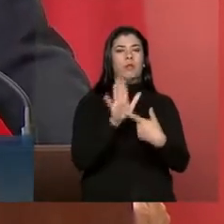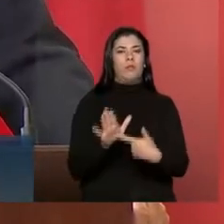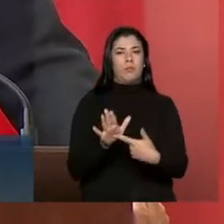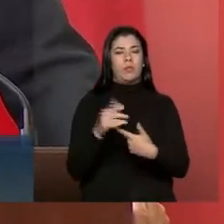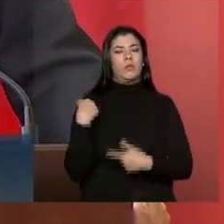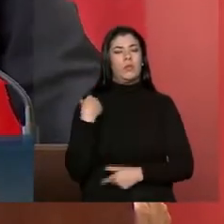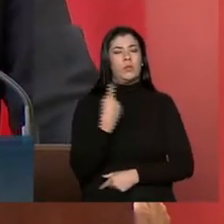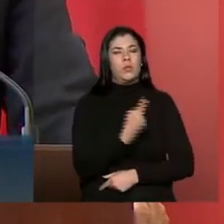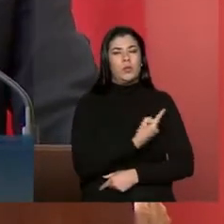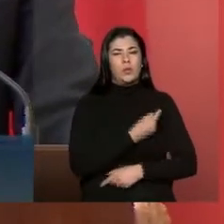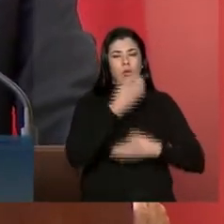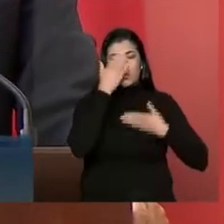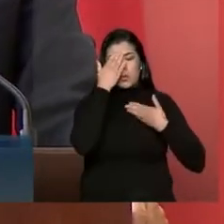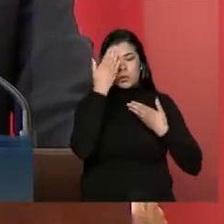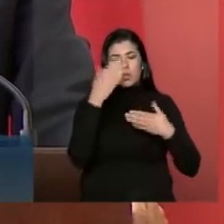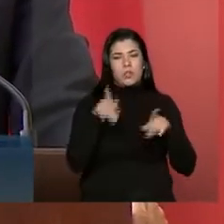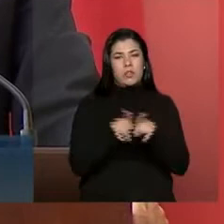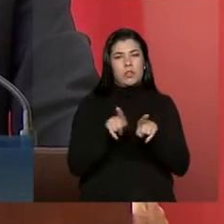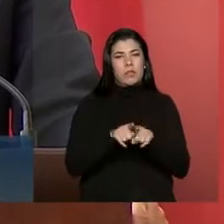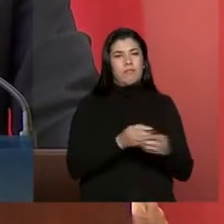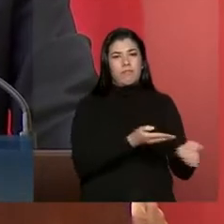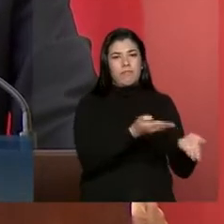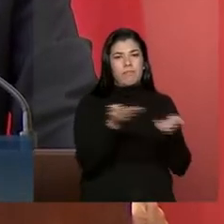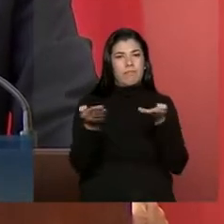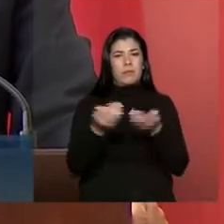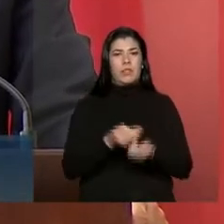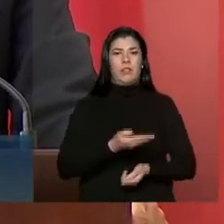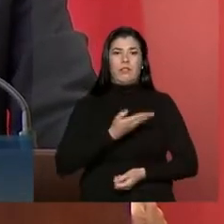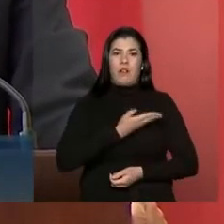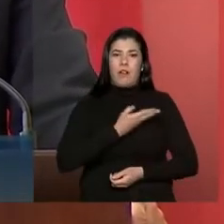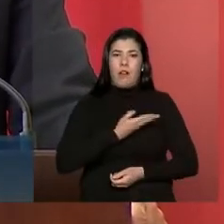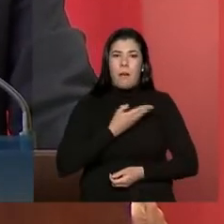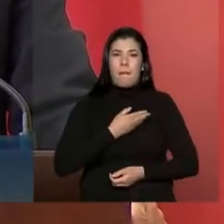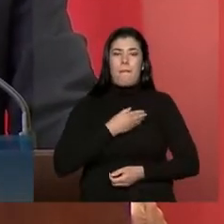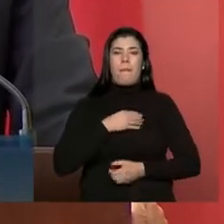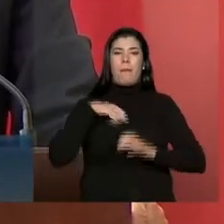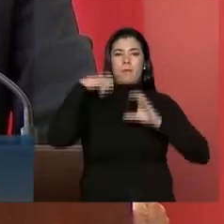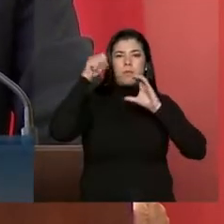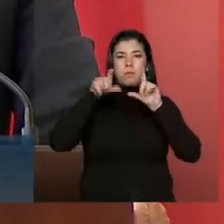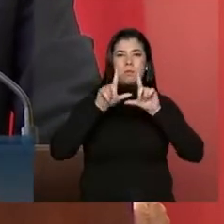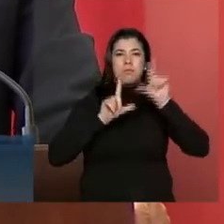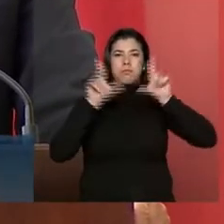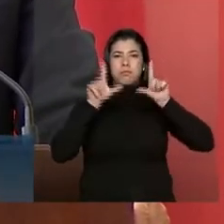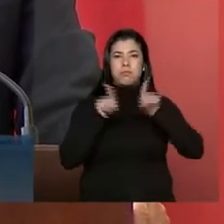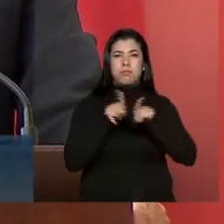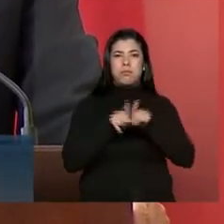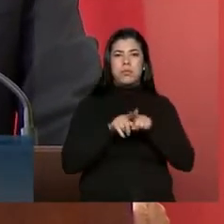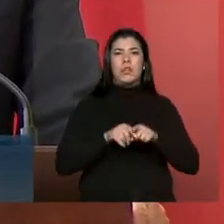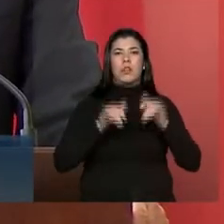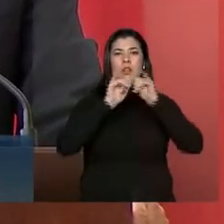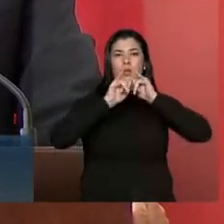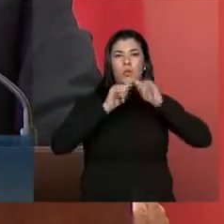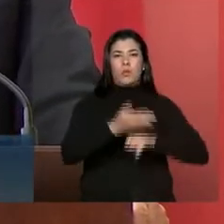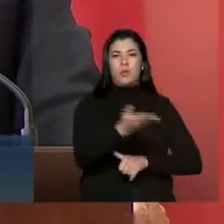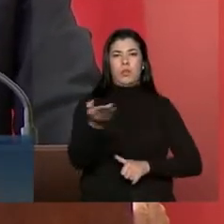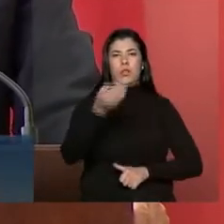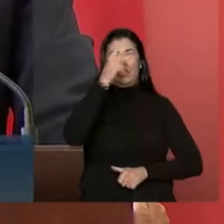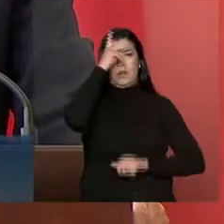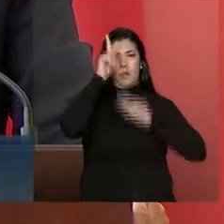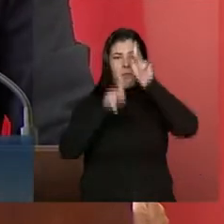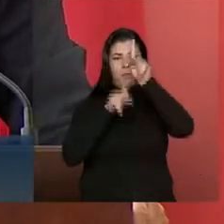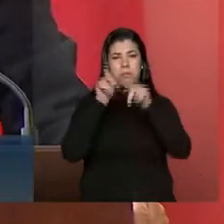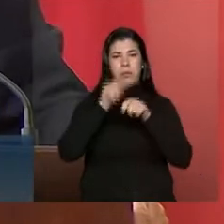nosso agradecimento e peço aos amigos da mídia aqui presentes a transmitir ao povo brasileiro a